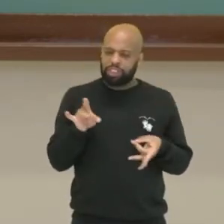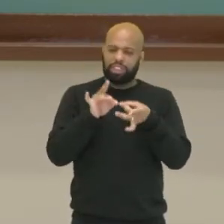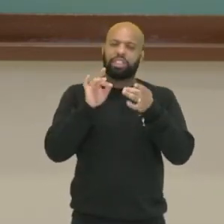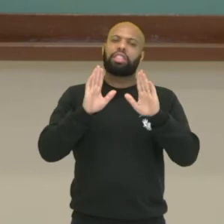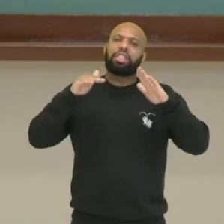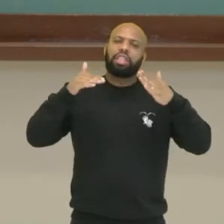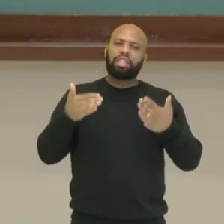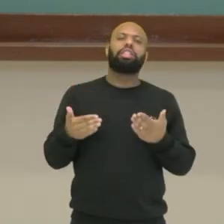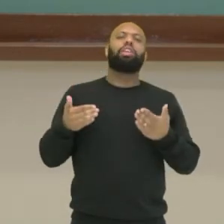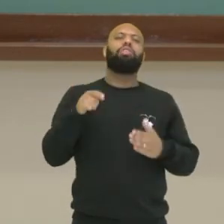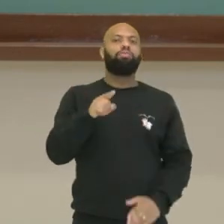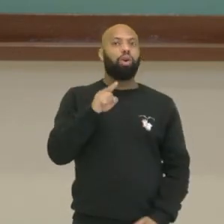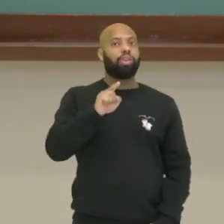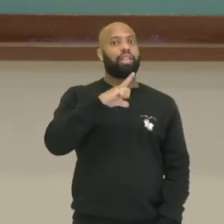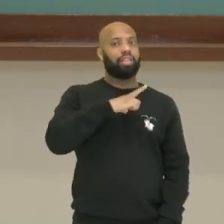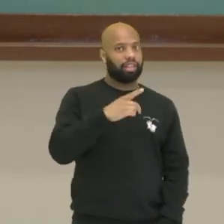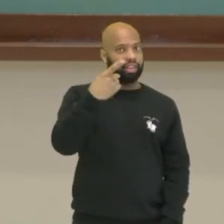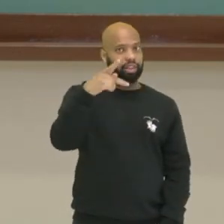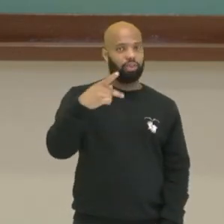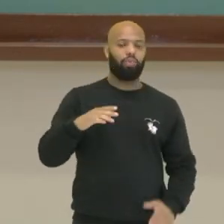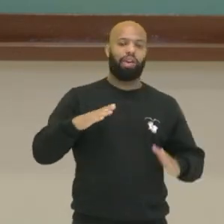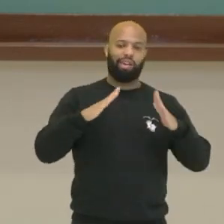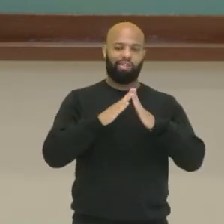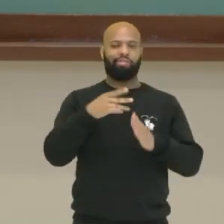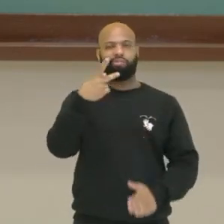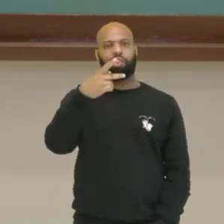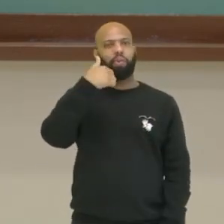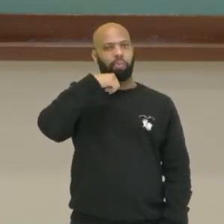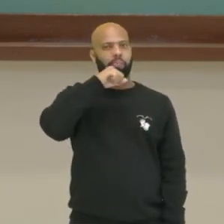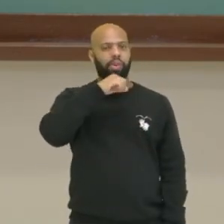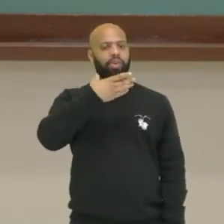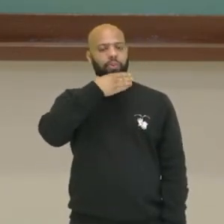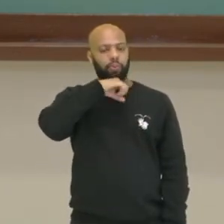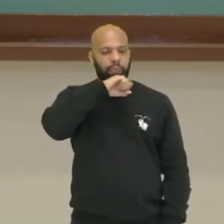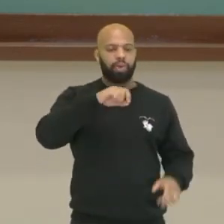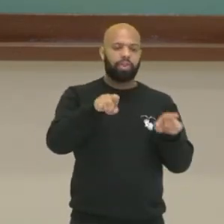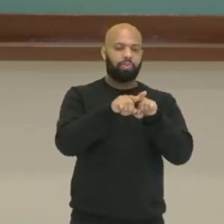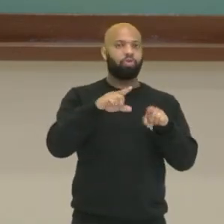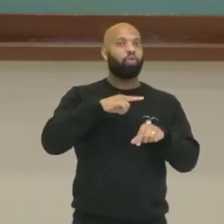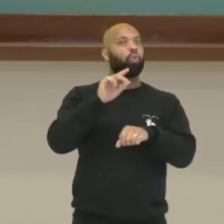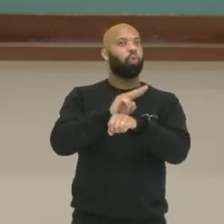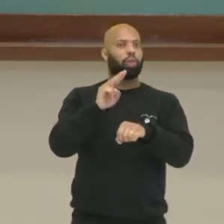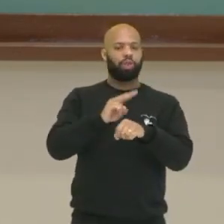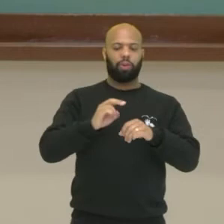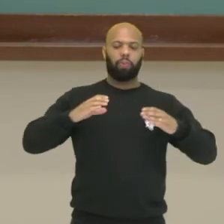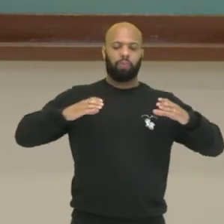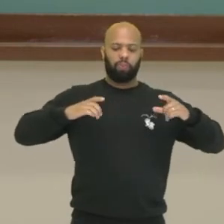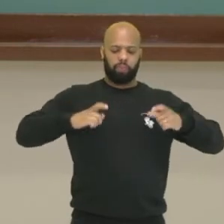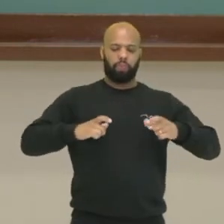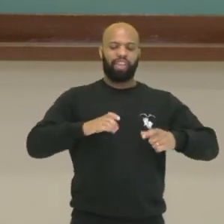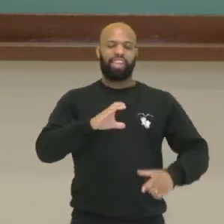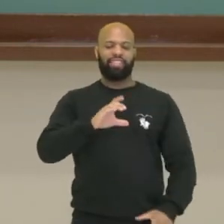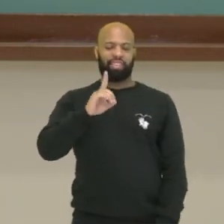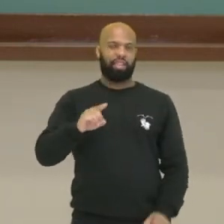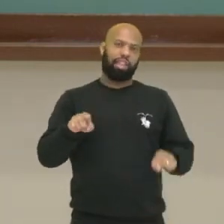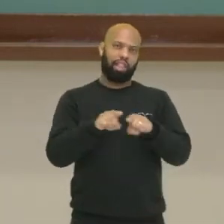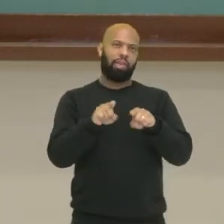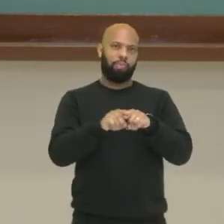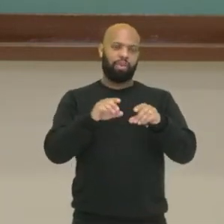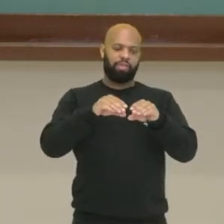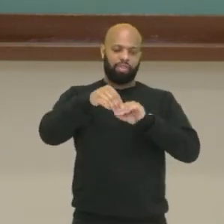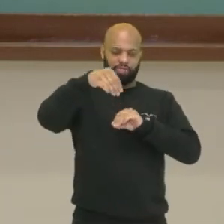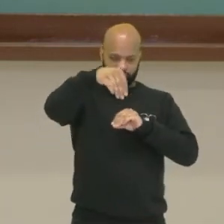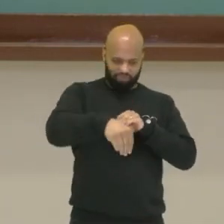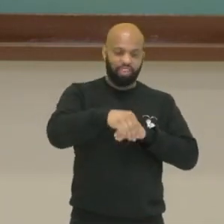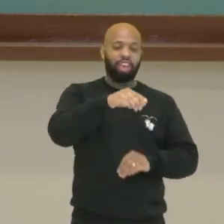provavelmente, você deve ter aí na sua casa o seu pai ou a sua mãe que também tinha muito cuidado com esses dispositivos, né? E